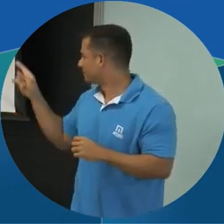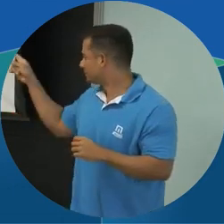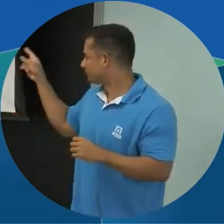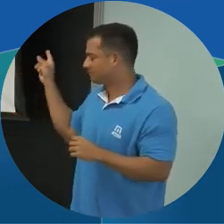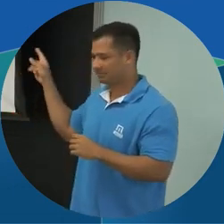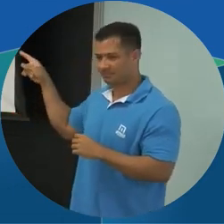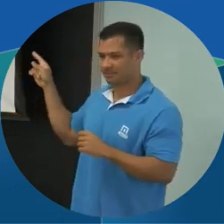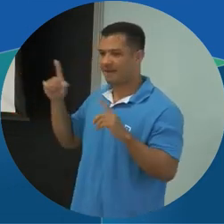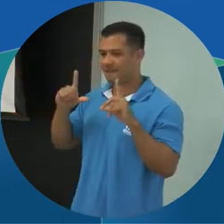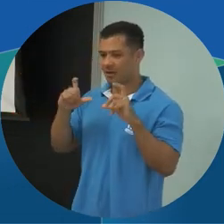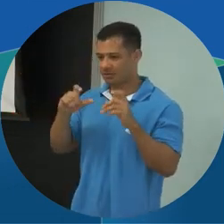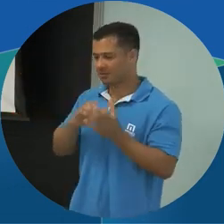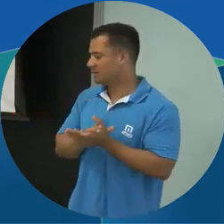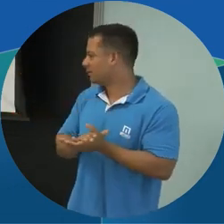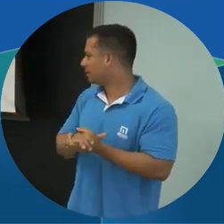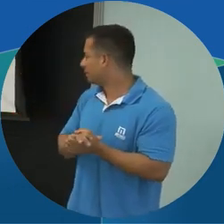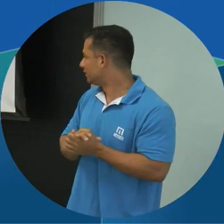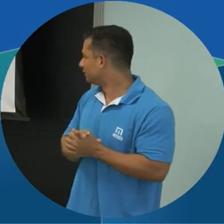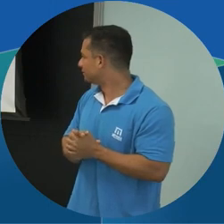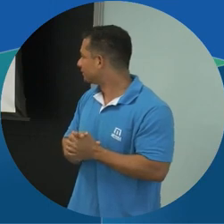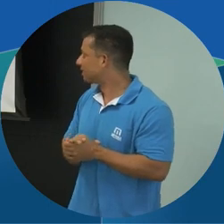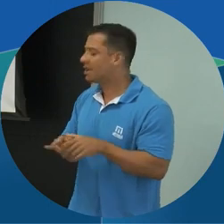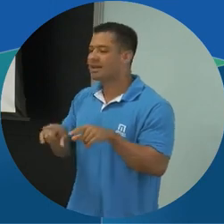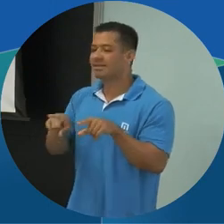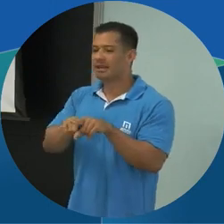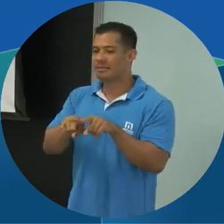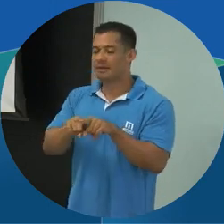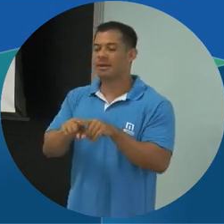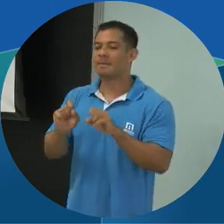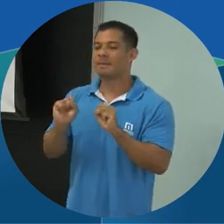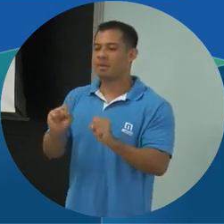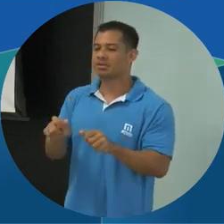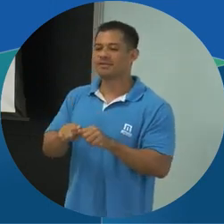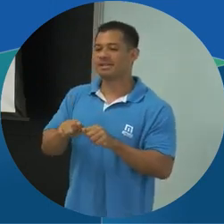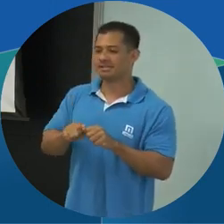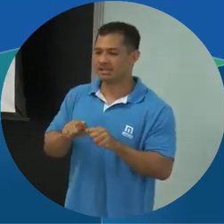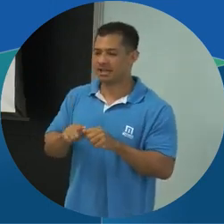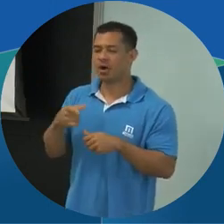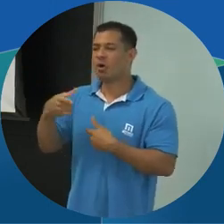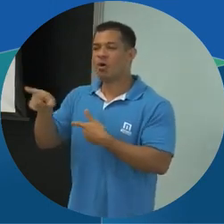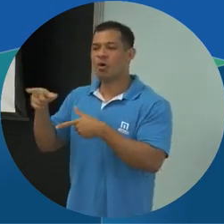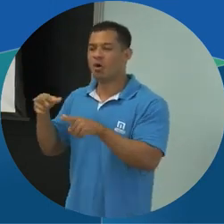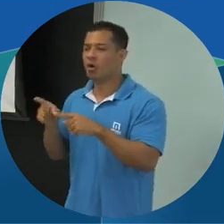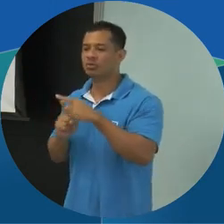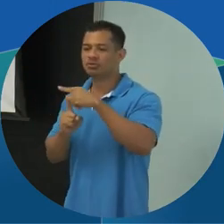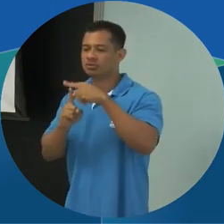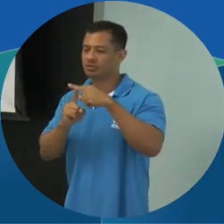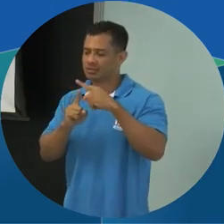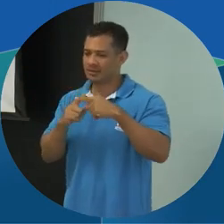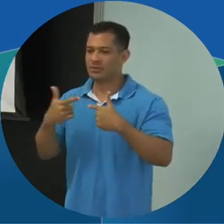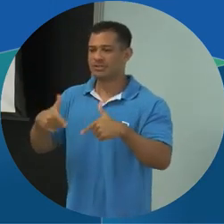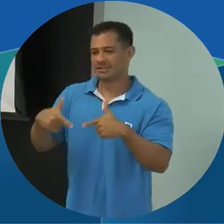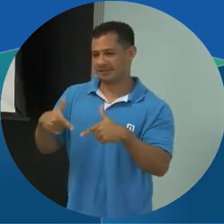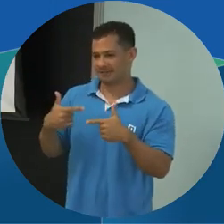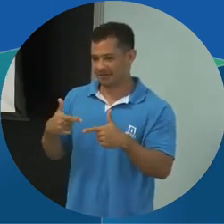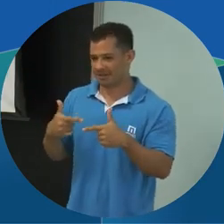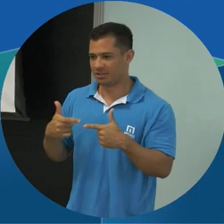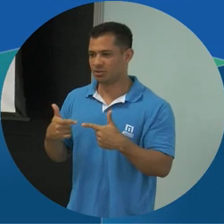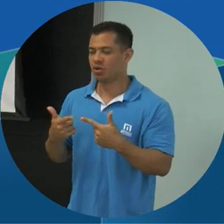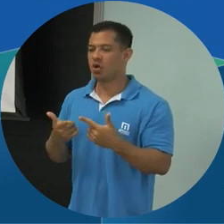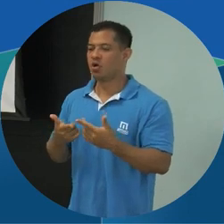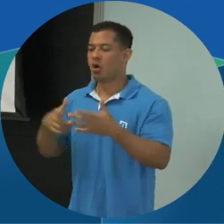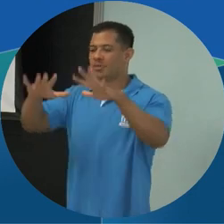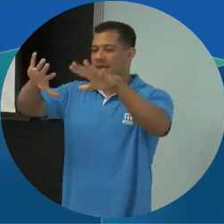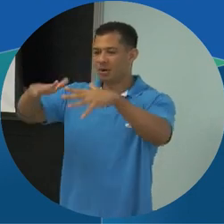algumas fotos, como também a gente pode fazer outros tipos de serviço com demolição,